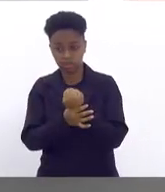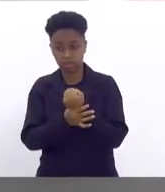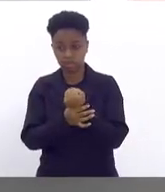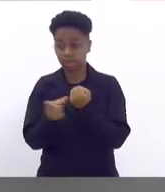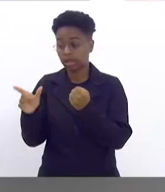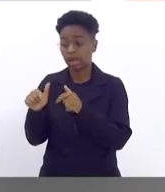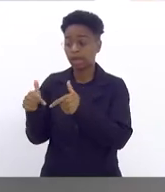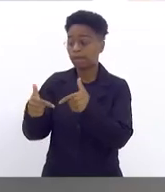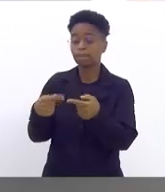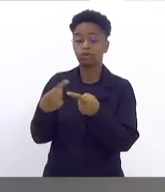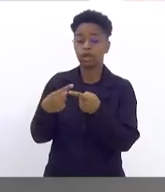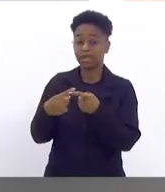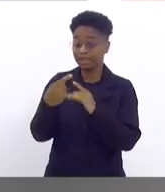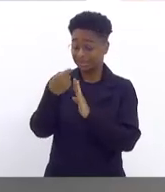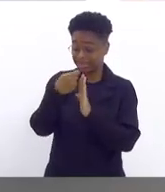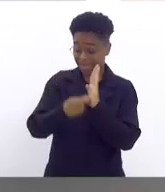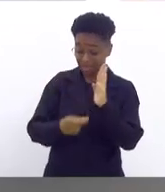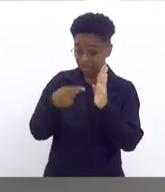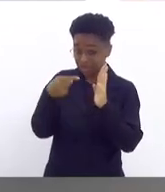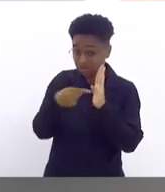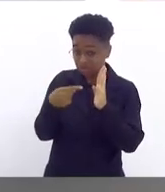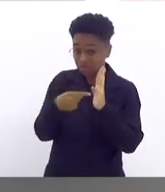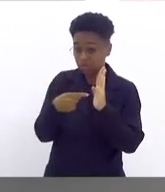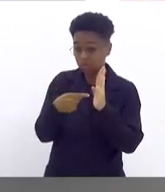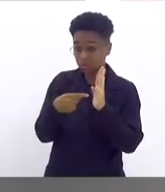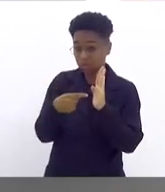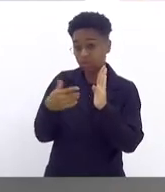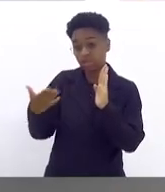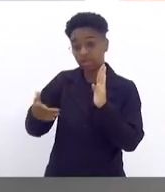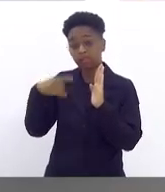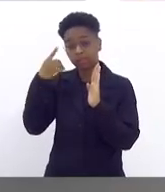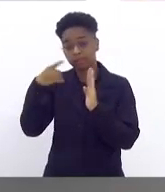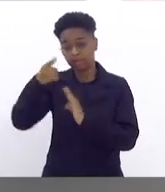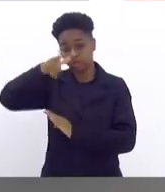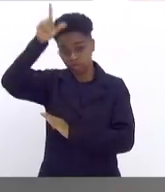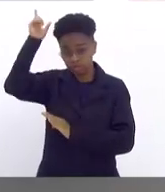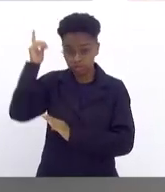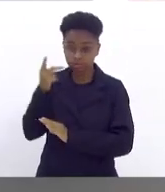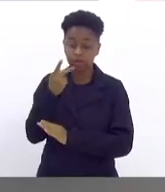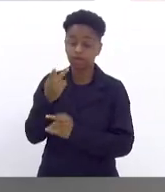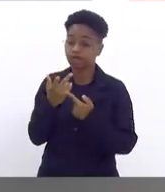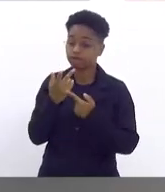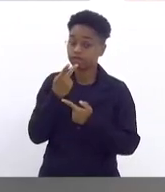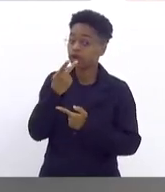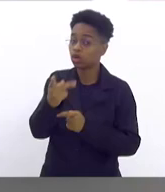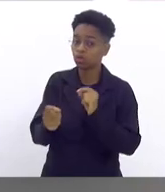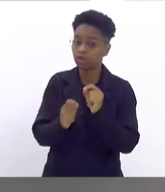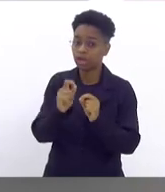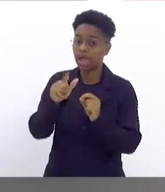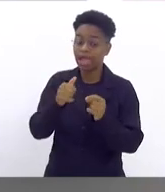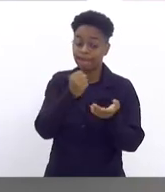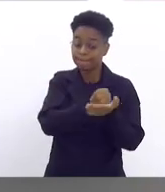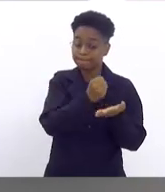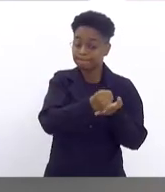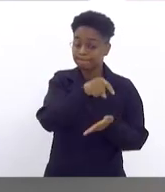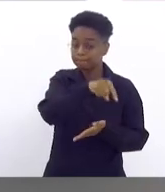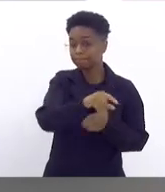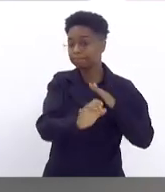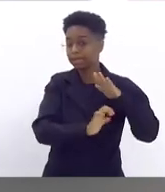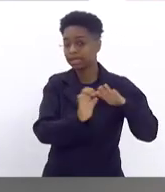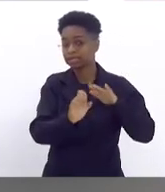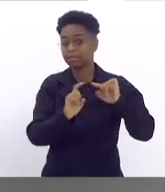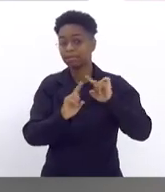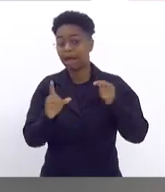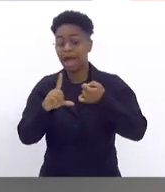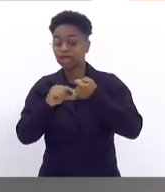foi porque no texto, e aí o deputado Luiz Paulo colocou que seriam as concessionárias, mas o texto do